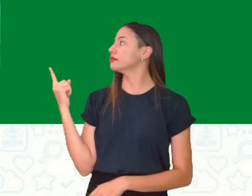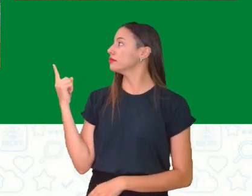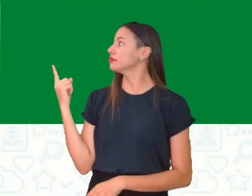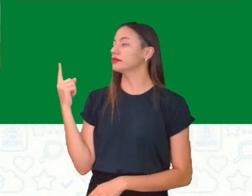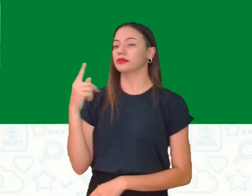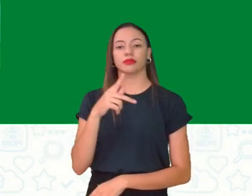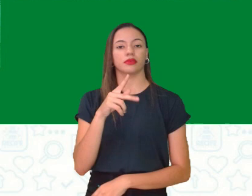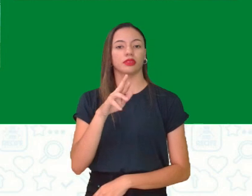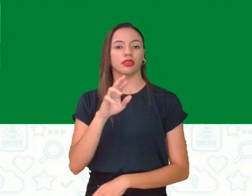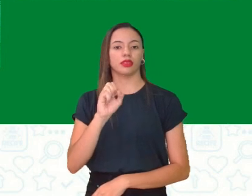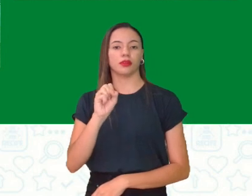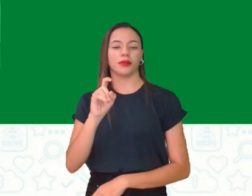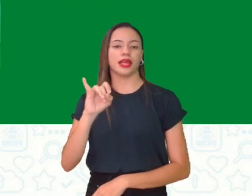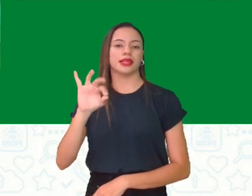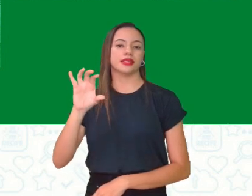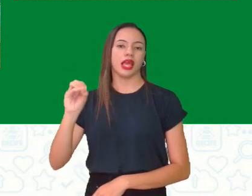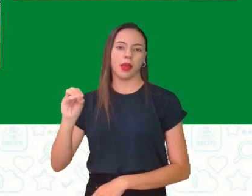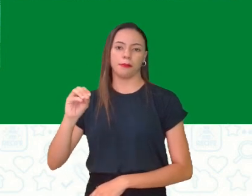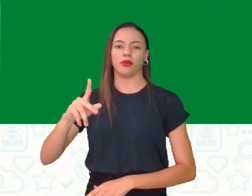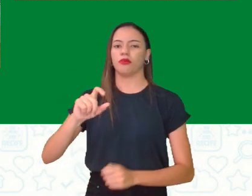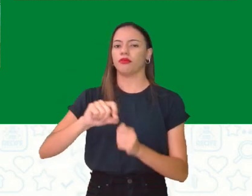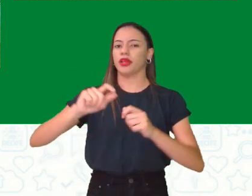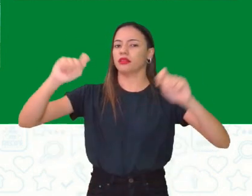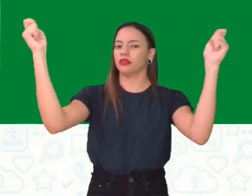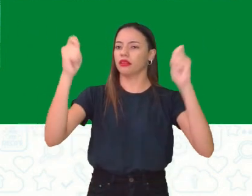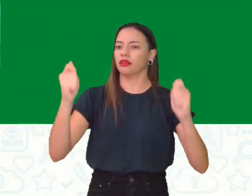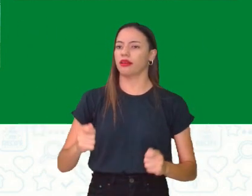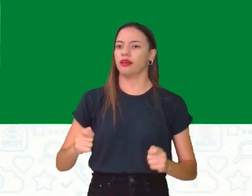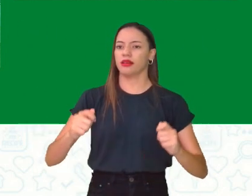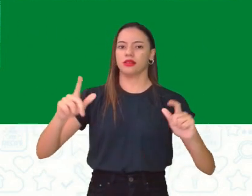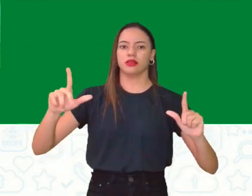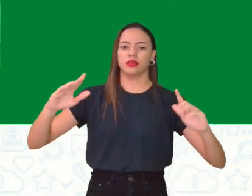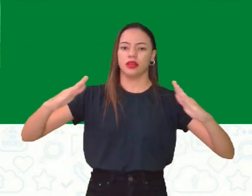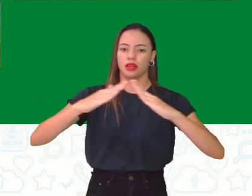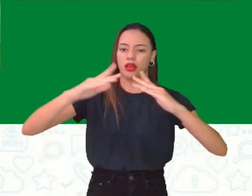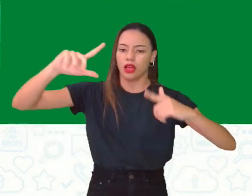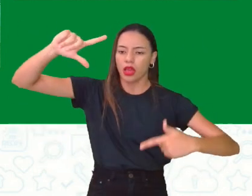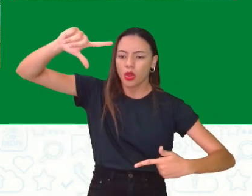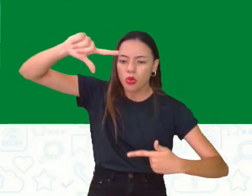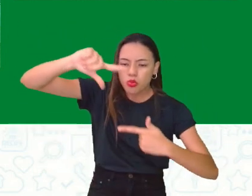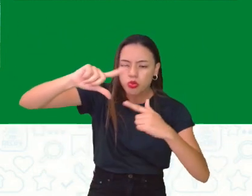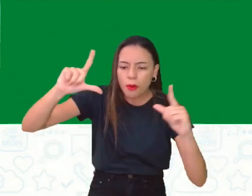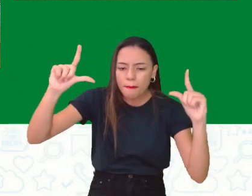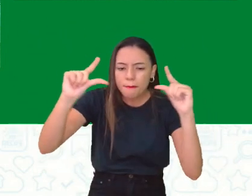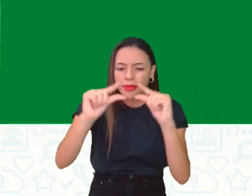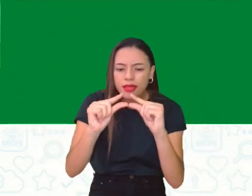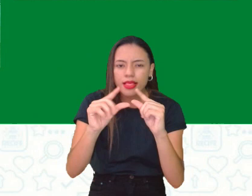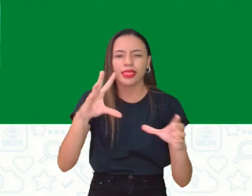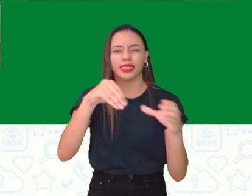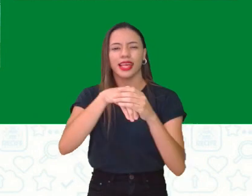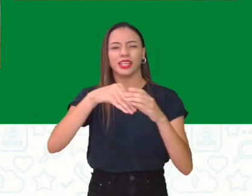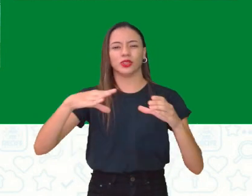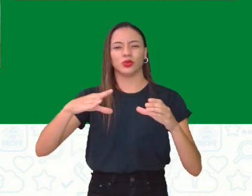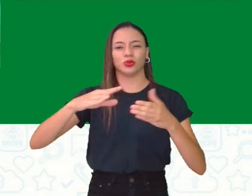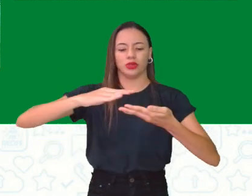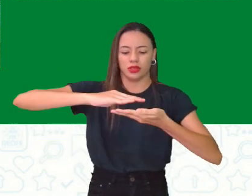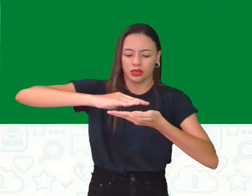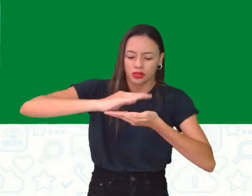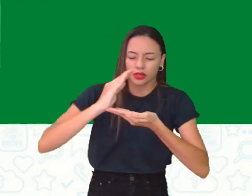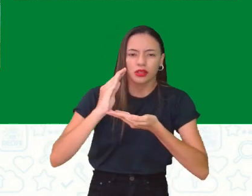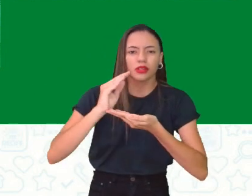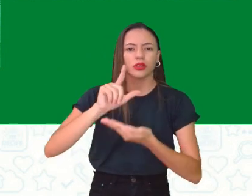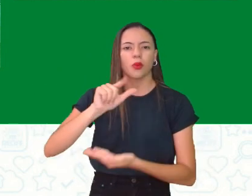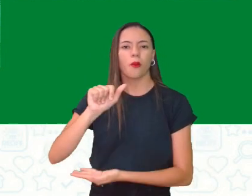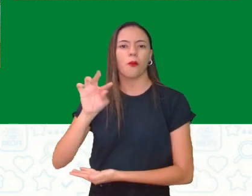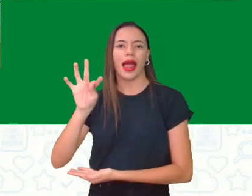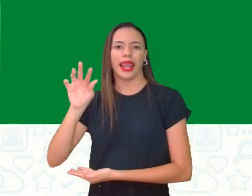presépios artesanais feitos em miniatura, ó, um presépio feito numa lata de sardinha. Não sei se vocês se dá para ver bem, eu acho que dá.